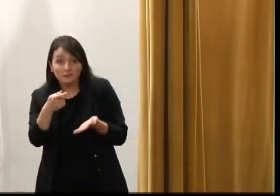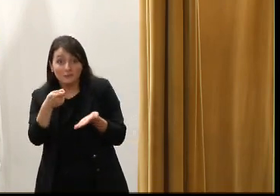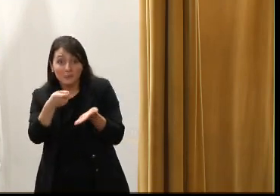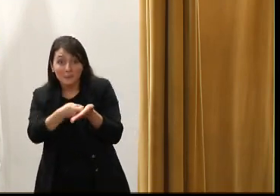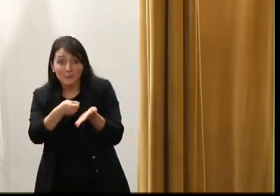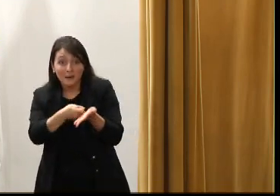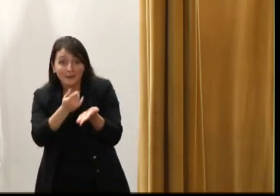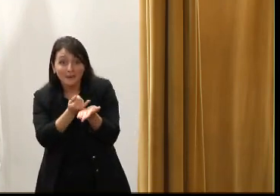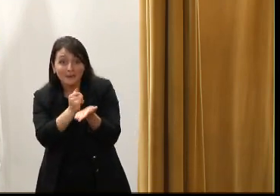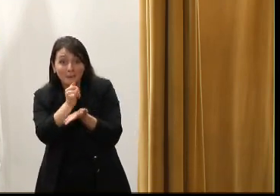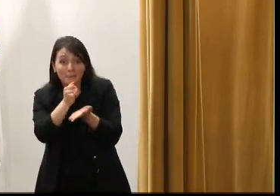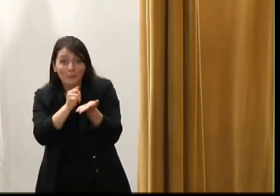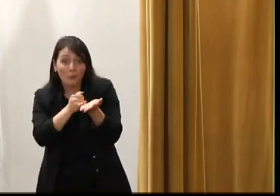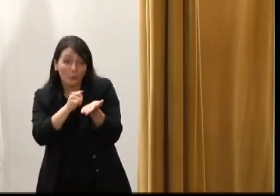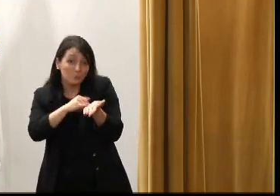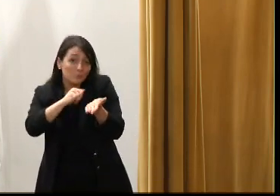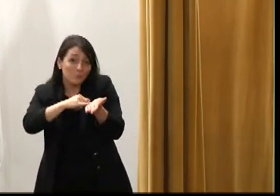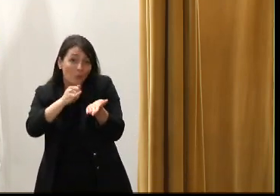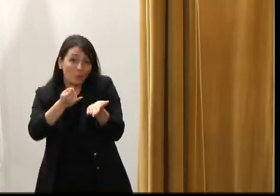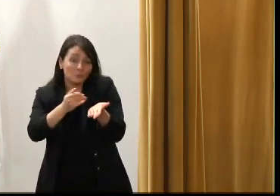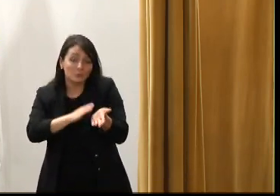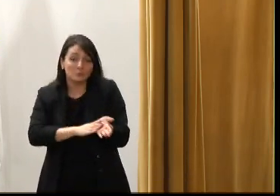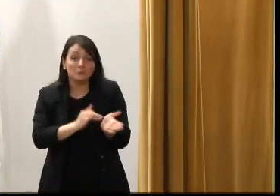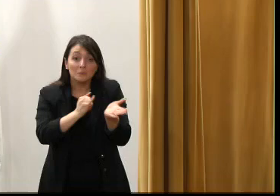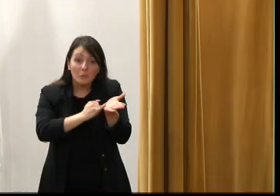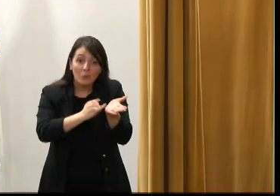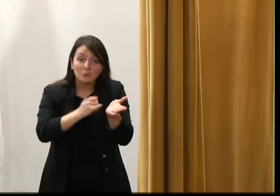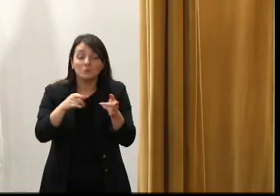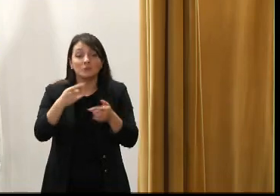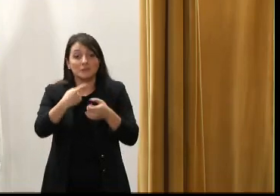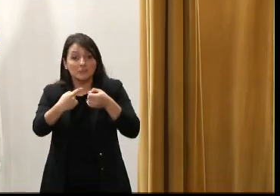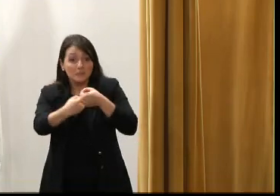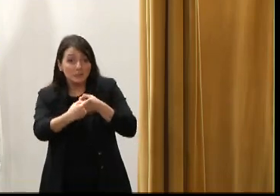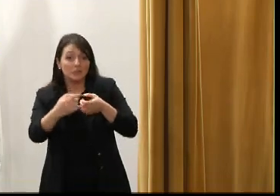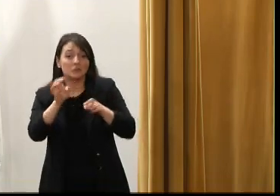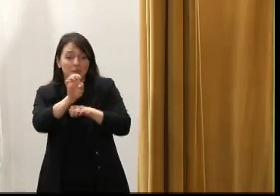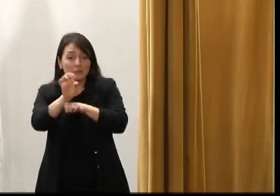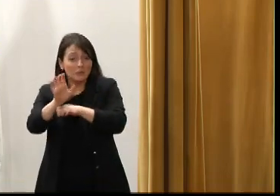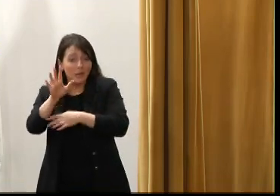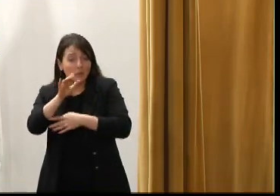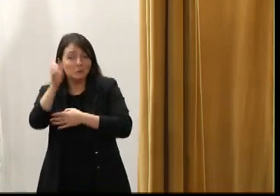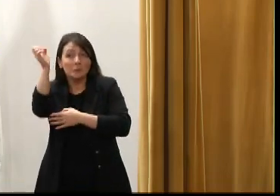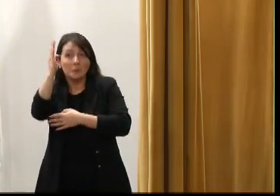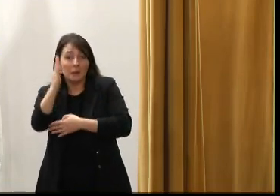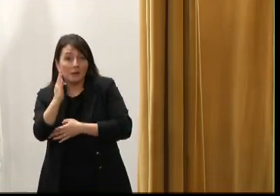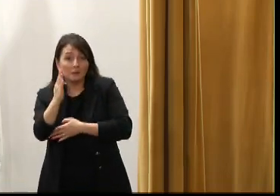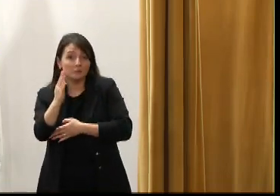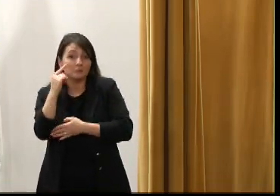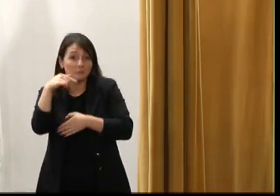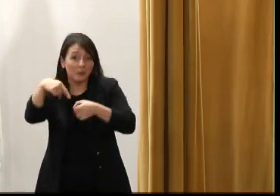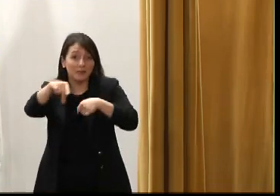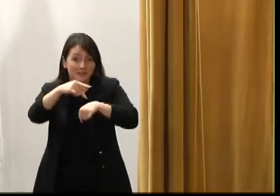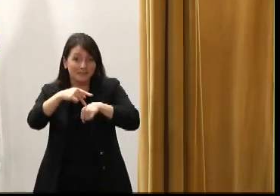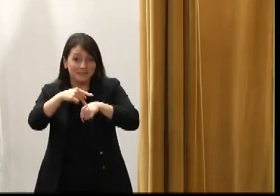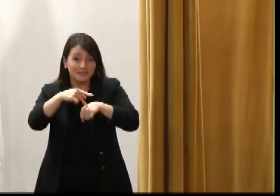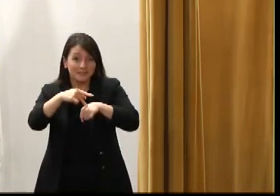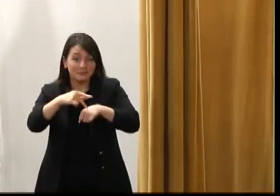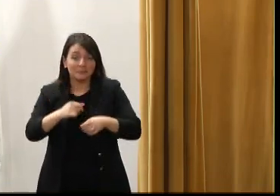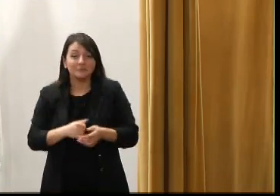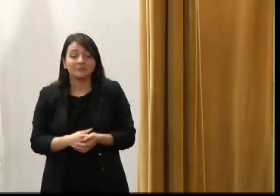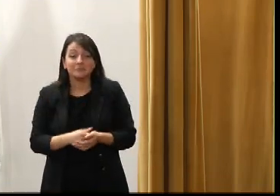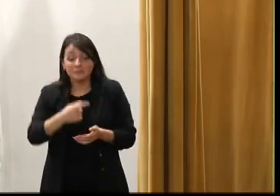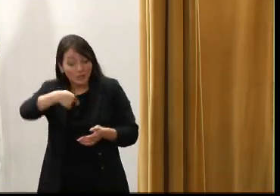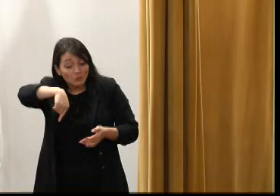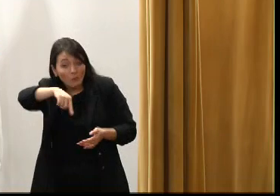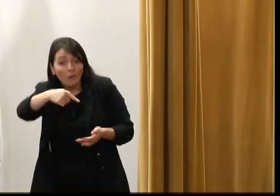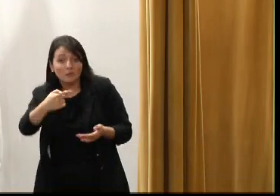impostos. A cidade somos nós. O Estado, o país, somos nós. O dinheiro